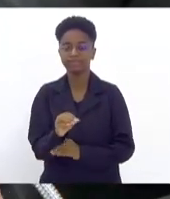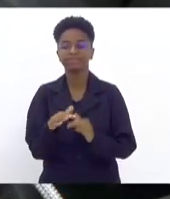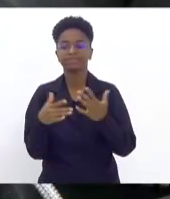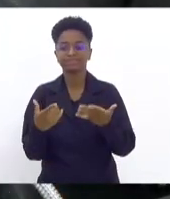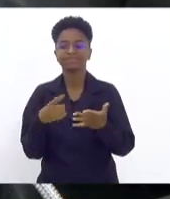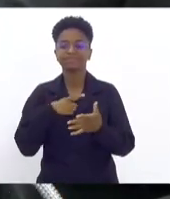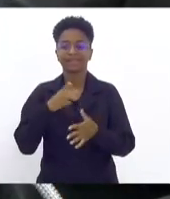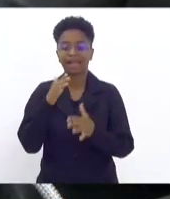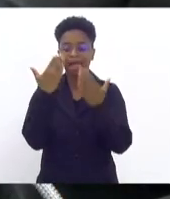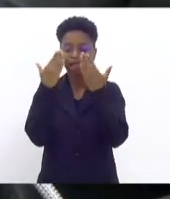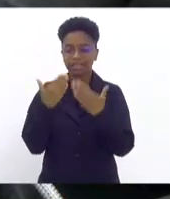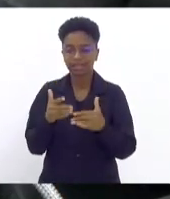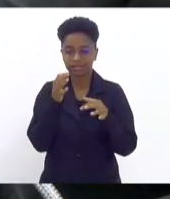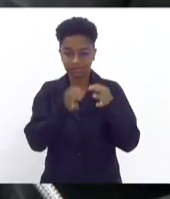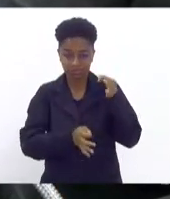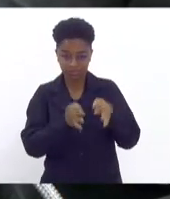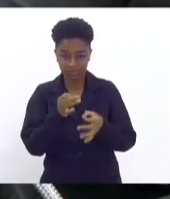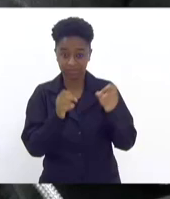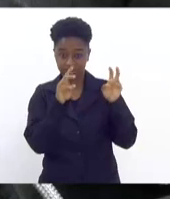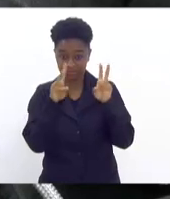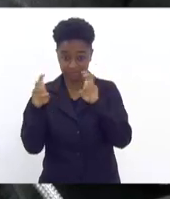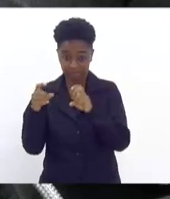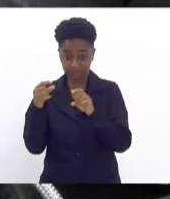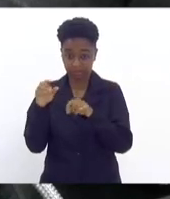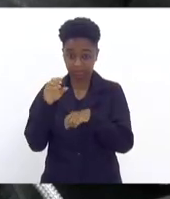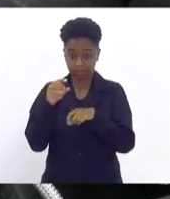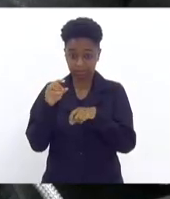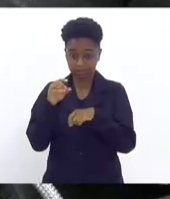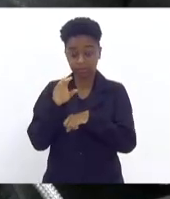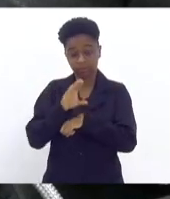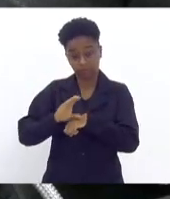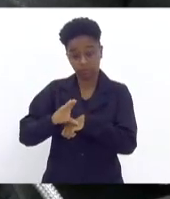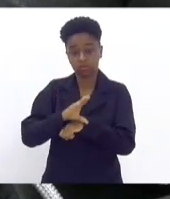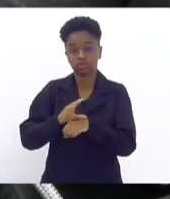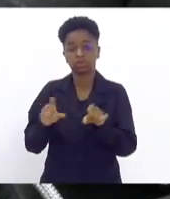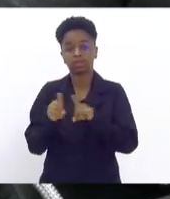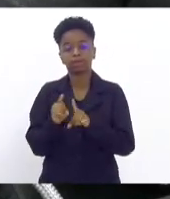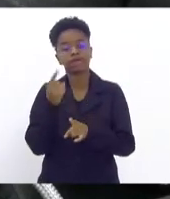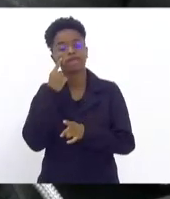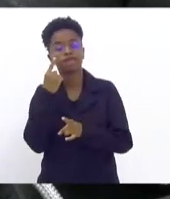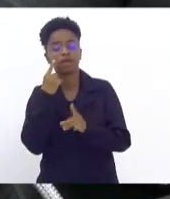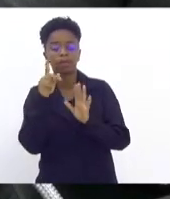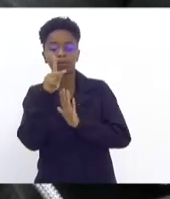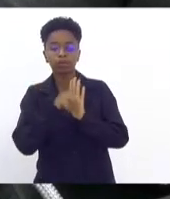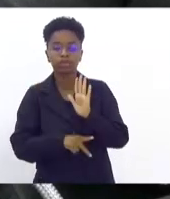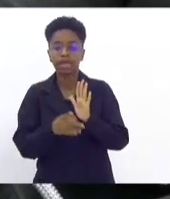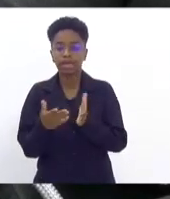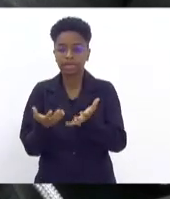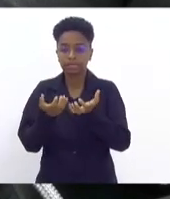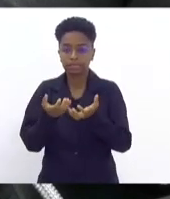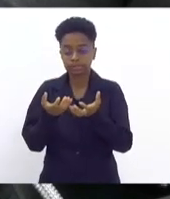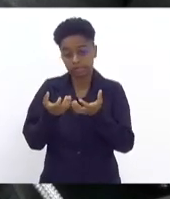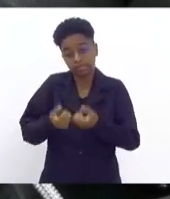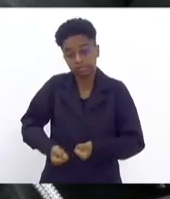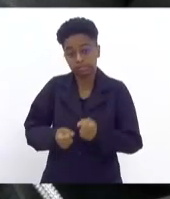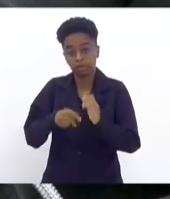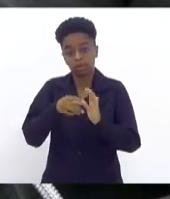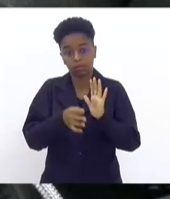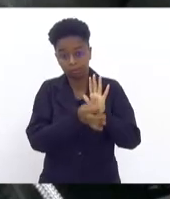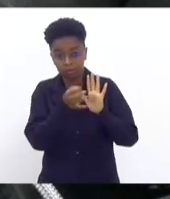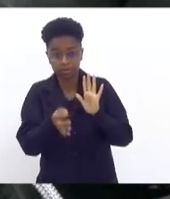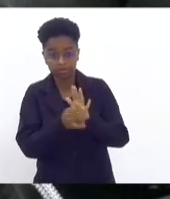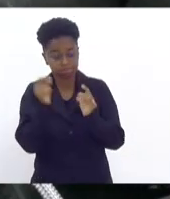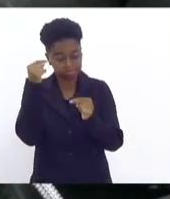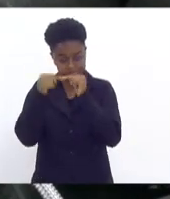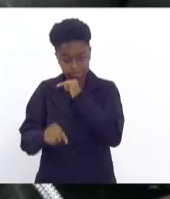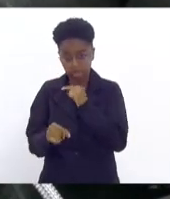jurídica dos termos dessa ação de inconstitucionalidade, pegar esses projetos que receberam pareceres até desfavoráveis, como o caso agora,